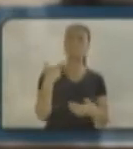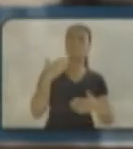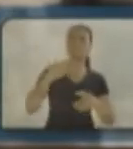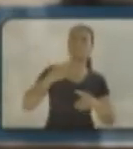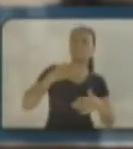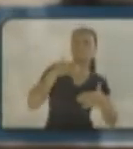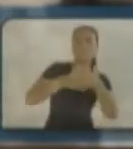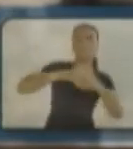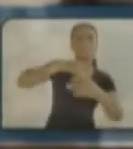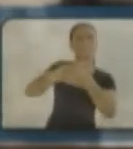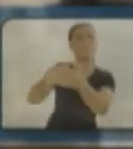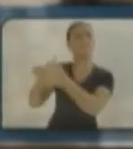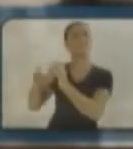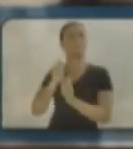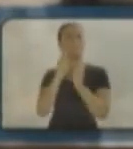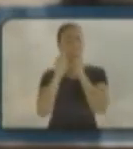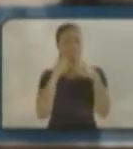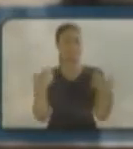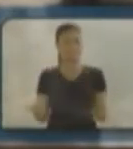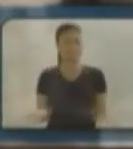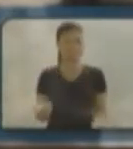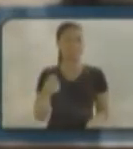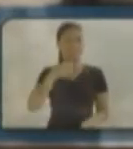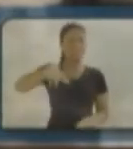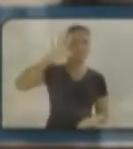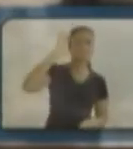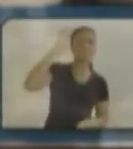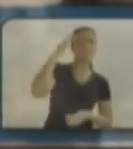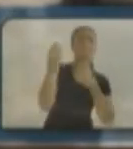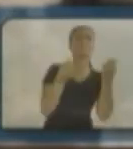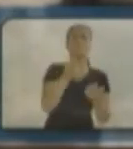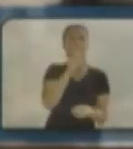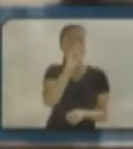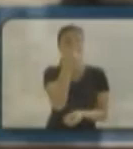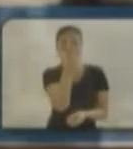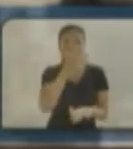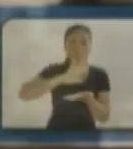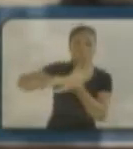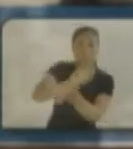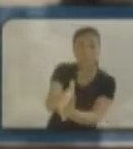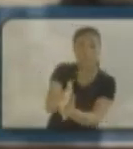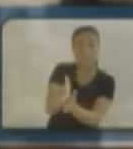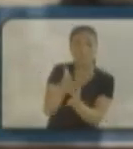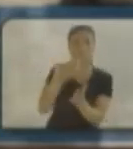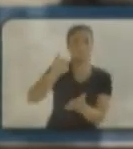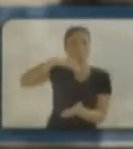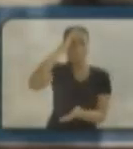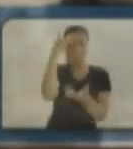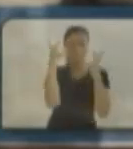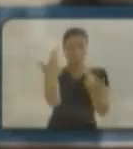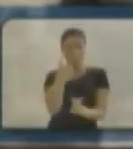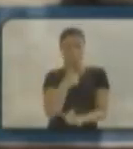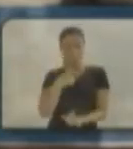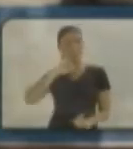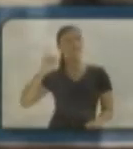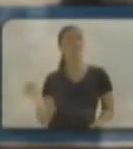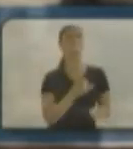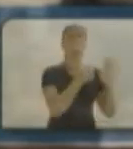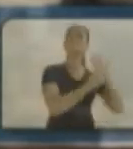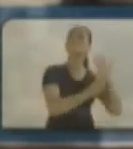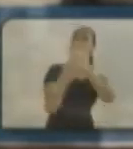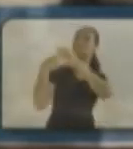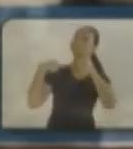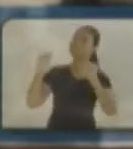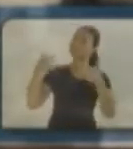não me impede de ser repórter Você já pensou quem sempre conceito e mais pessoas como eu